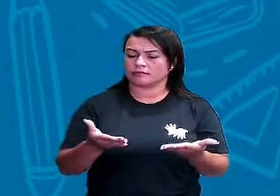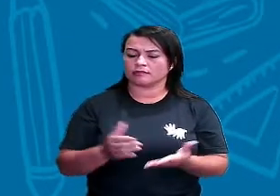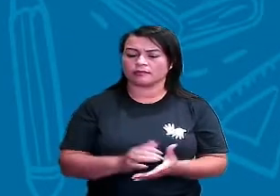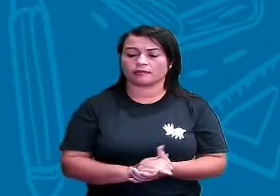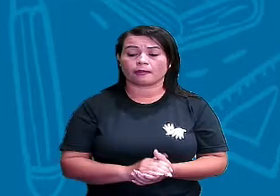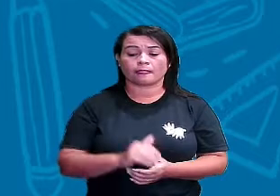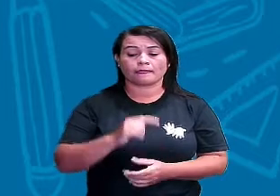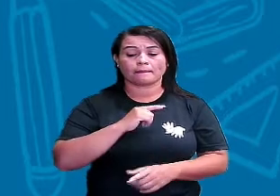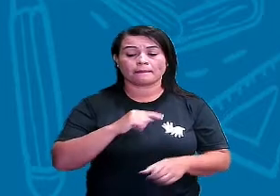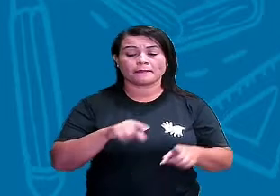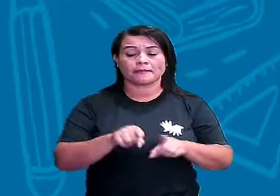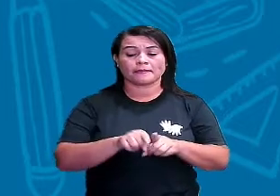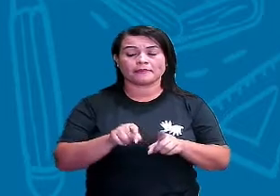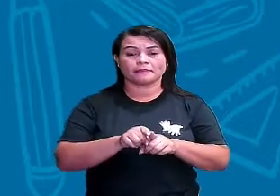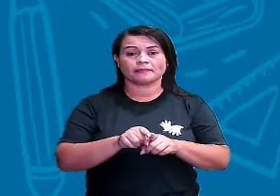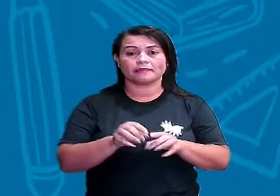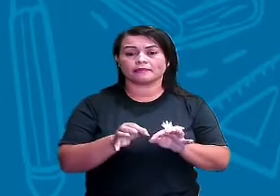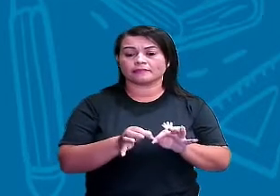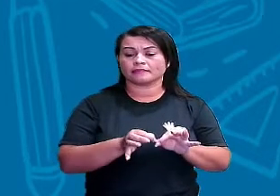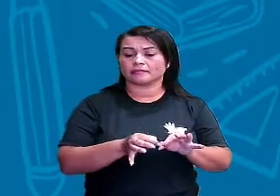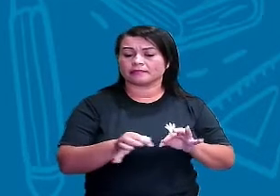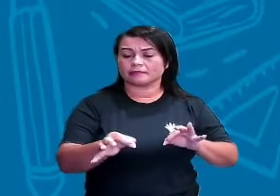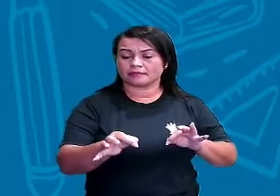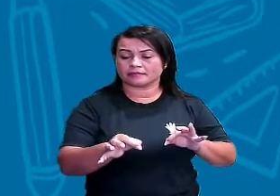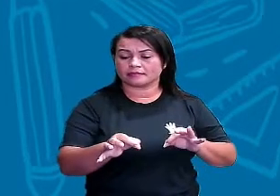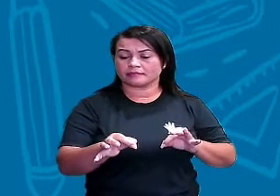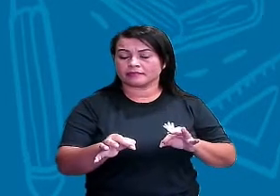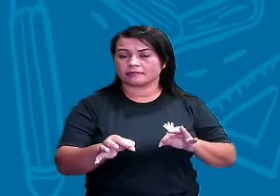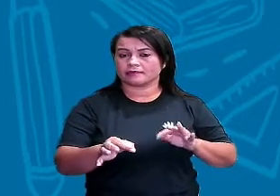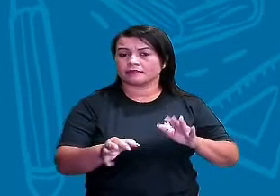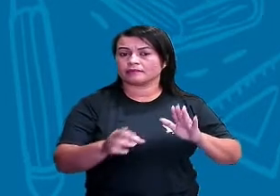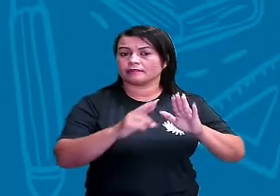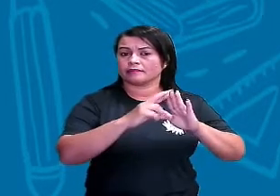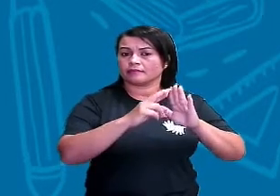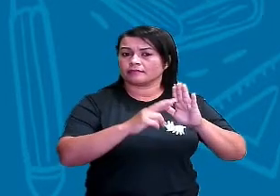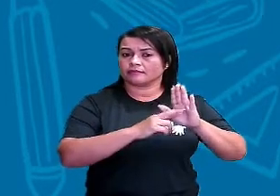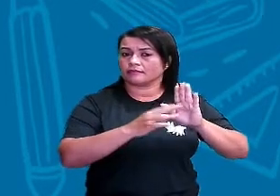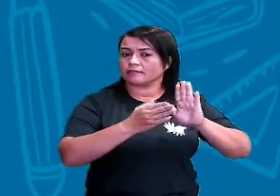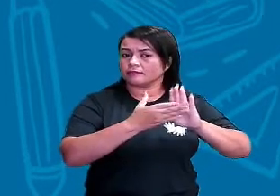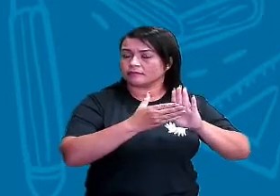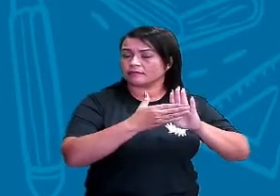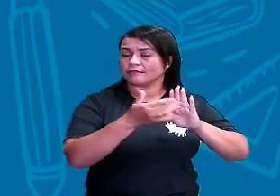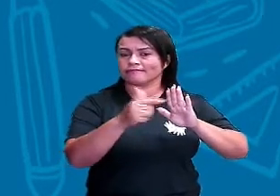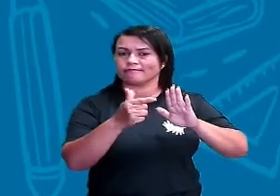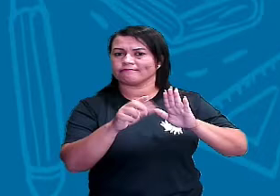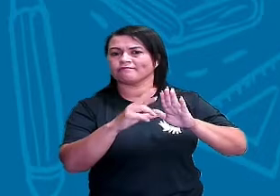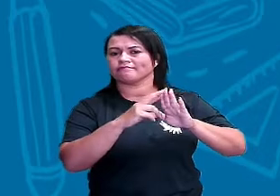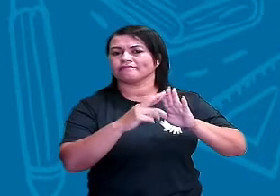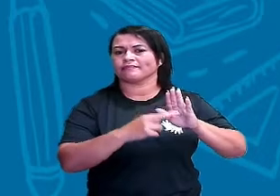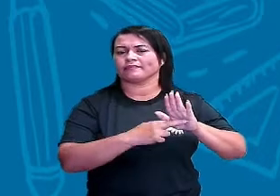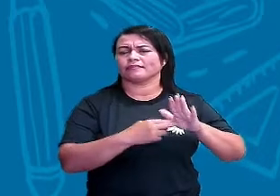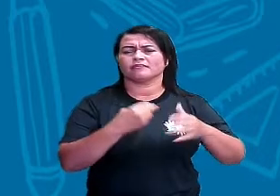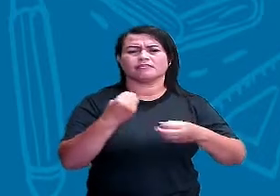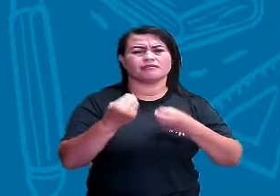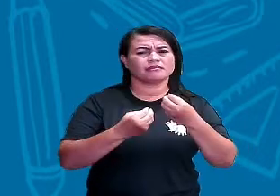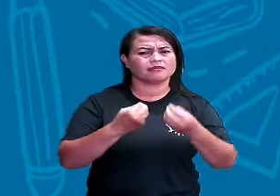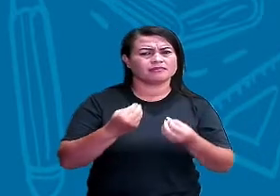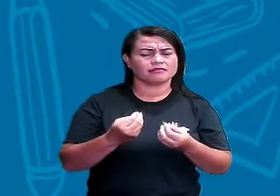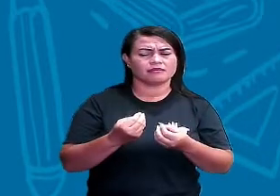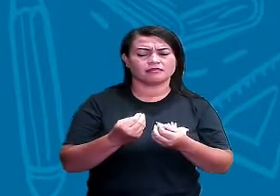aí, eu tenho as medidas que são padronizadas e as não padronizadas. Como assim,